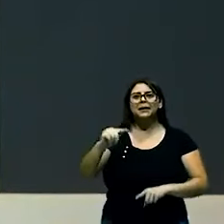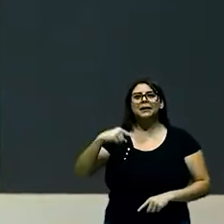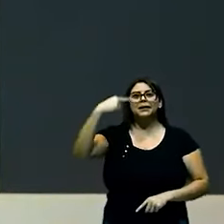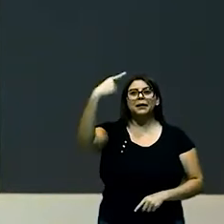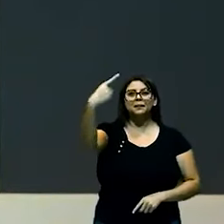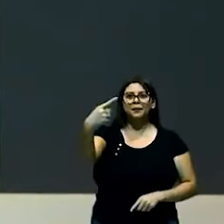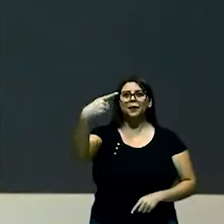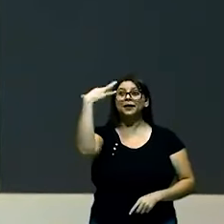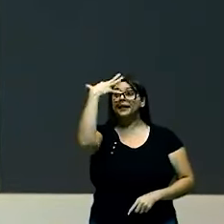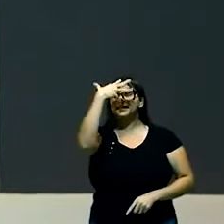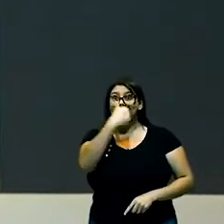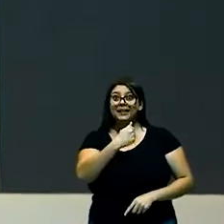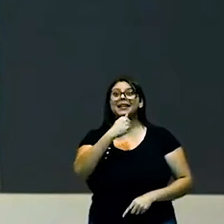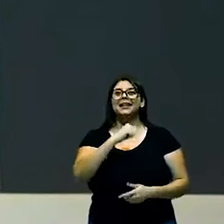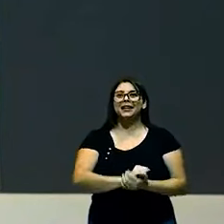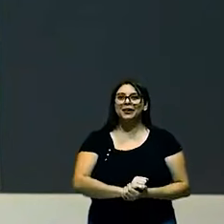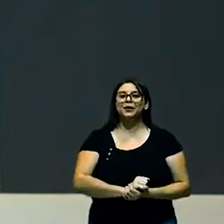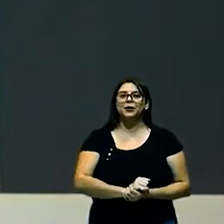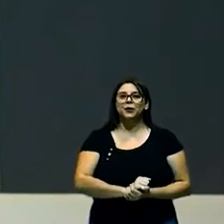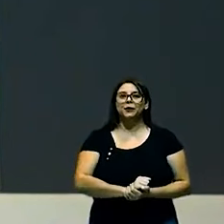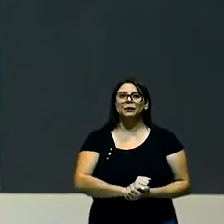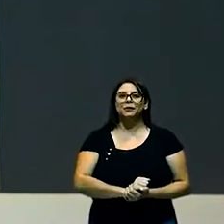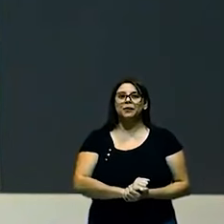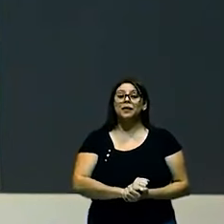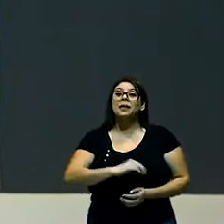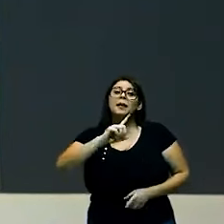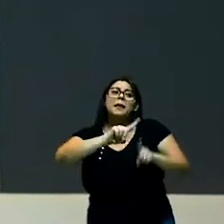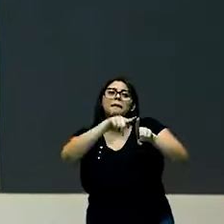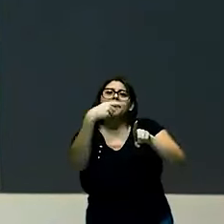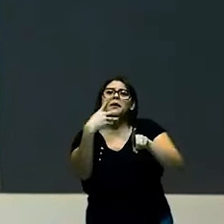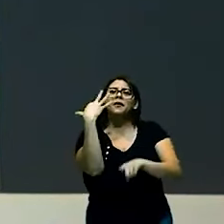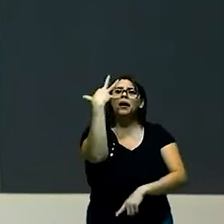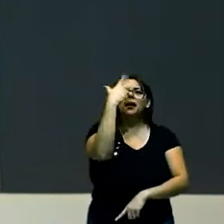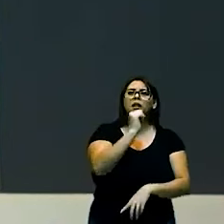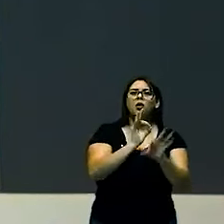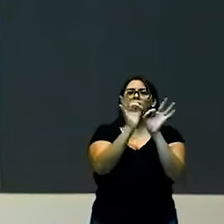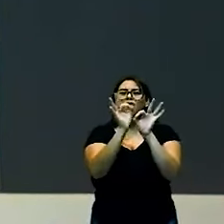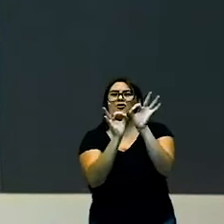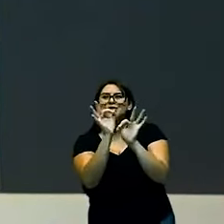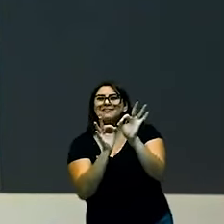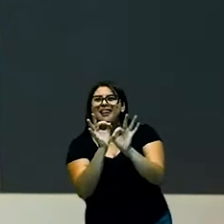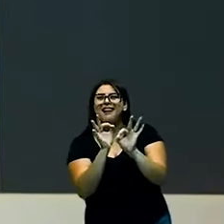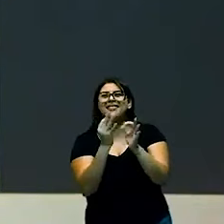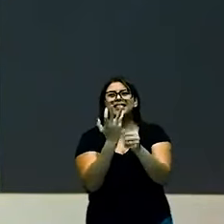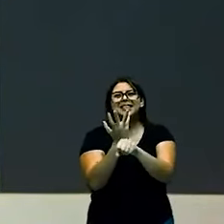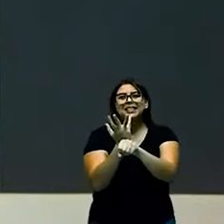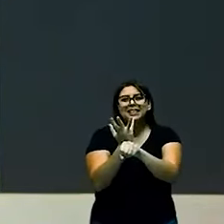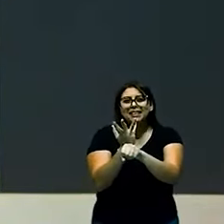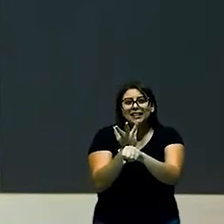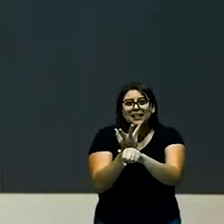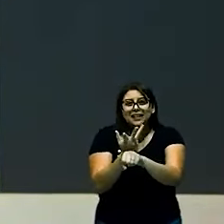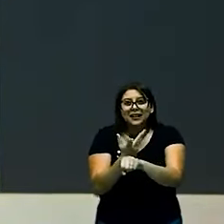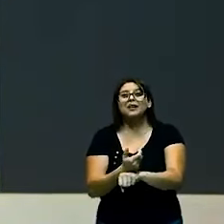bonito, leva um tempo ainda para ajustar a reforma, né? Ver se deu tudo certo. Esses dias eu encontrei o irmão Soares, ele perguntou: e pastor, como está lá